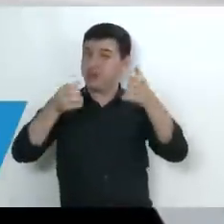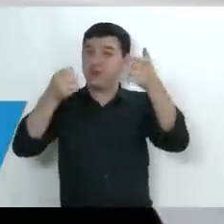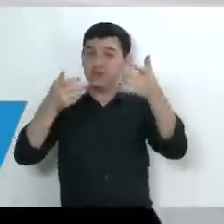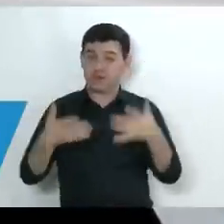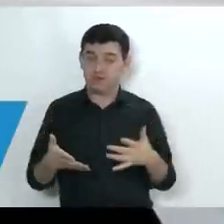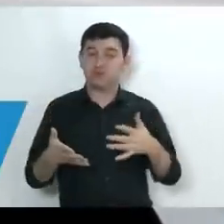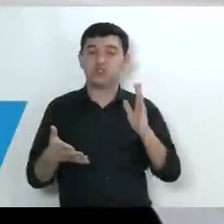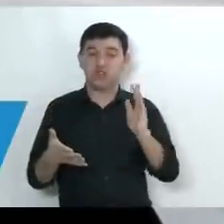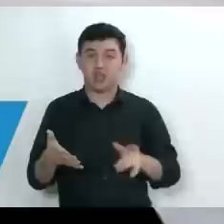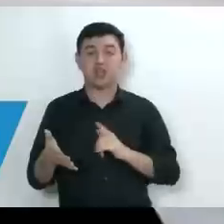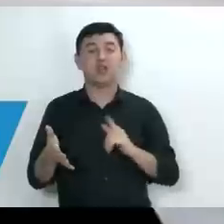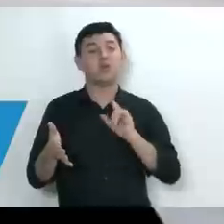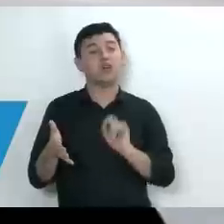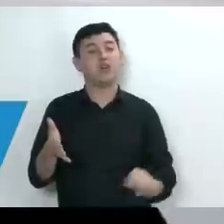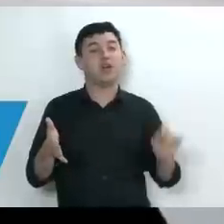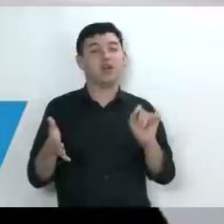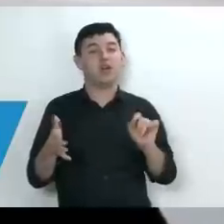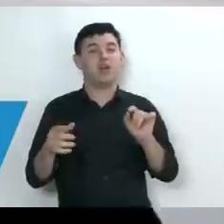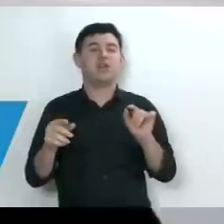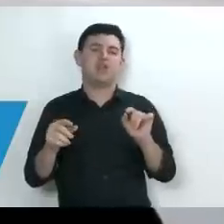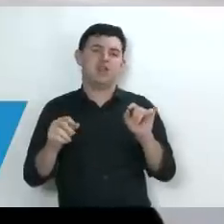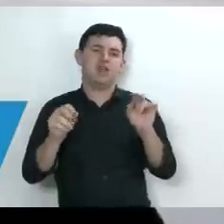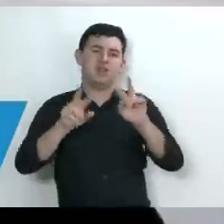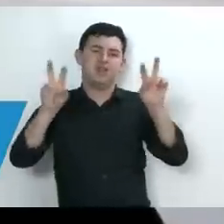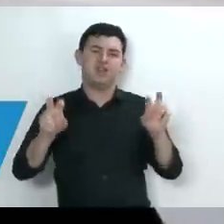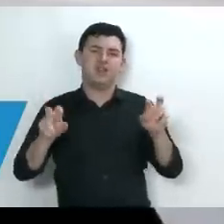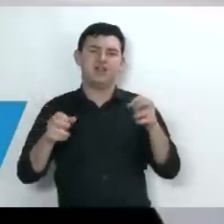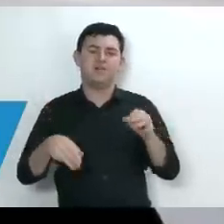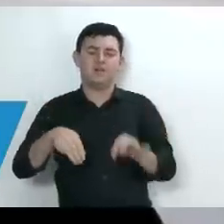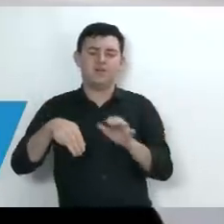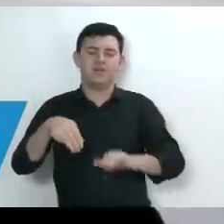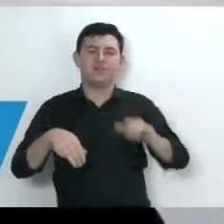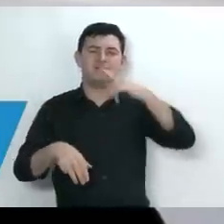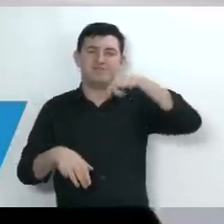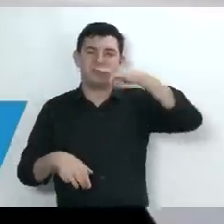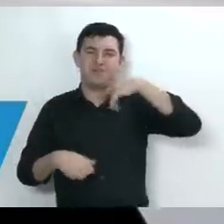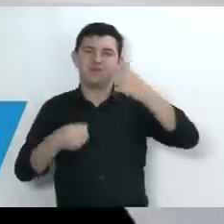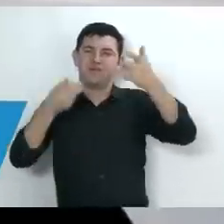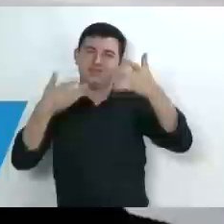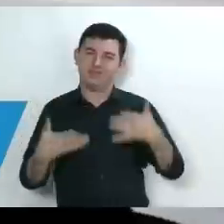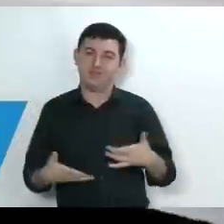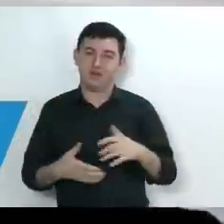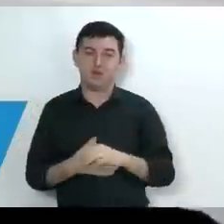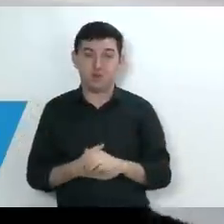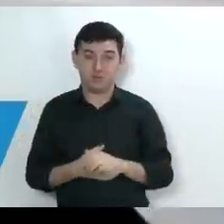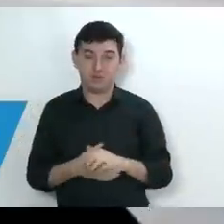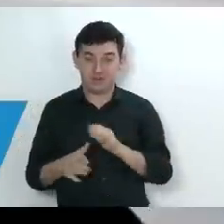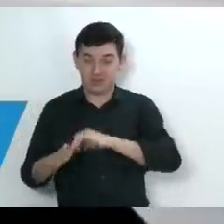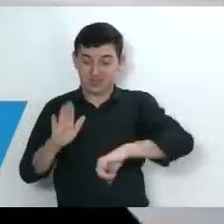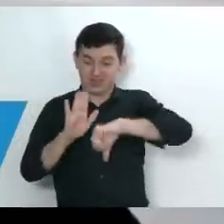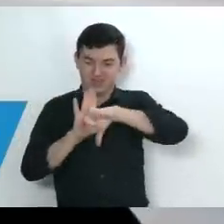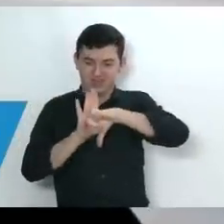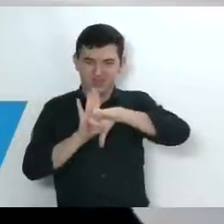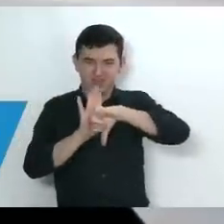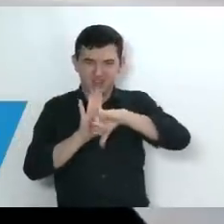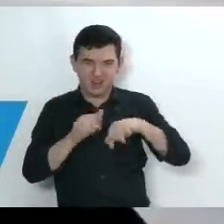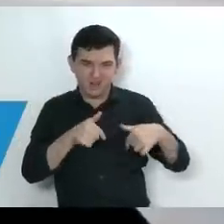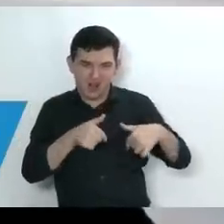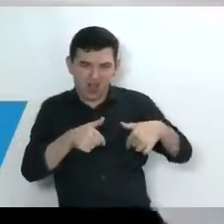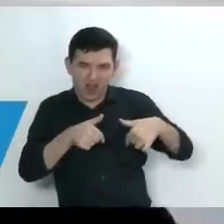a célebre e acertada frase dita pelo eminente ministro Gilmar Mendes: não se combate crime cometendo